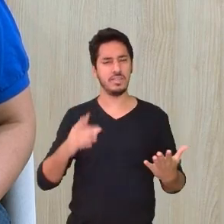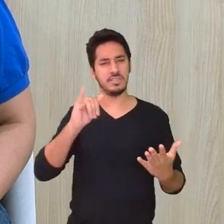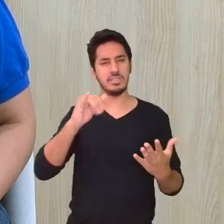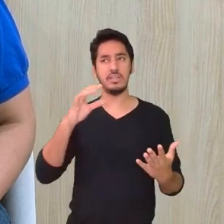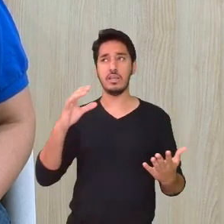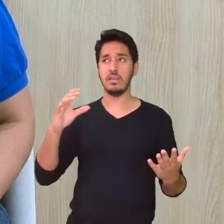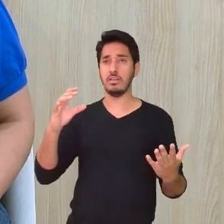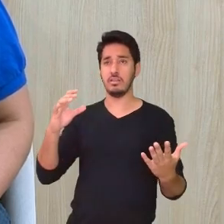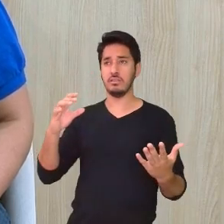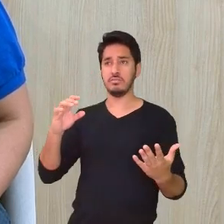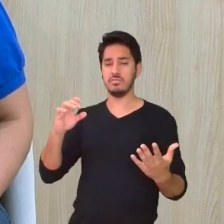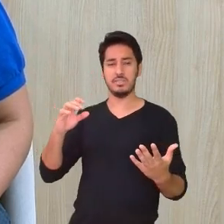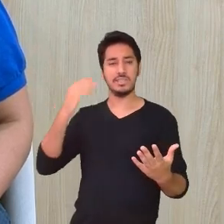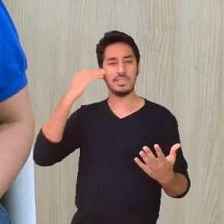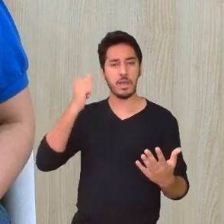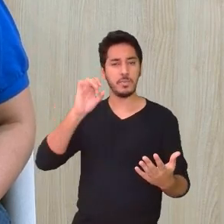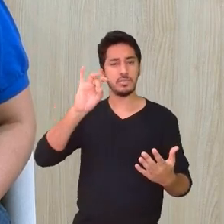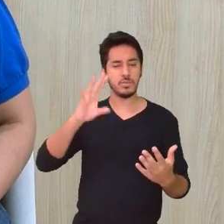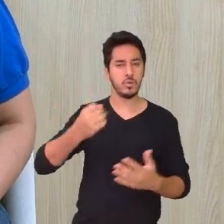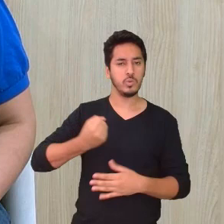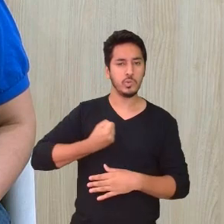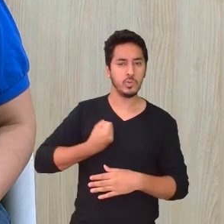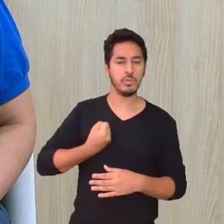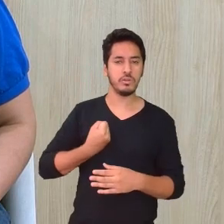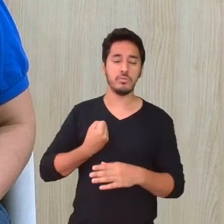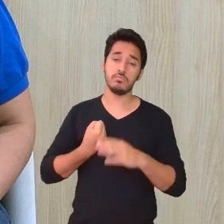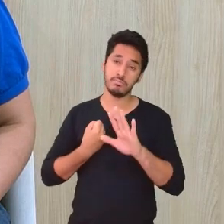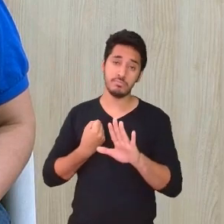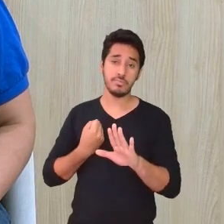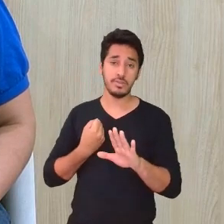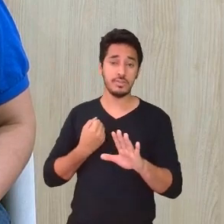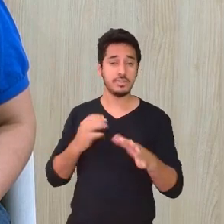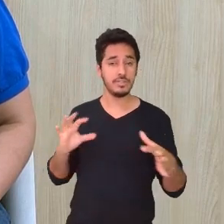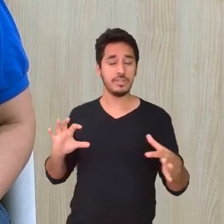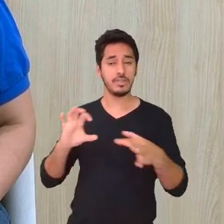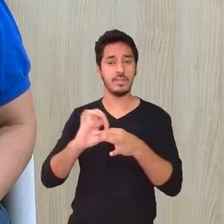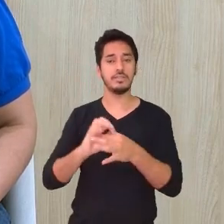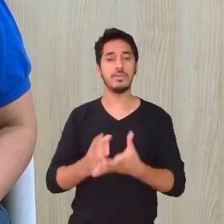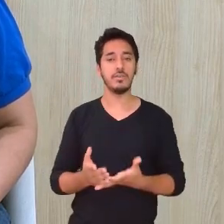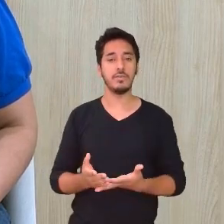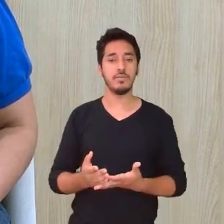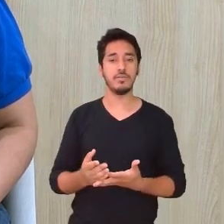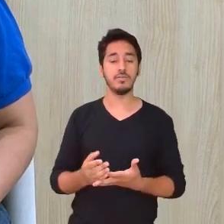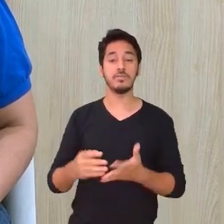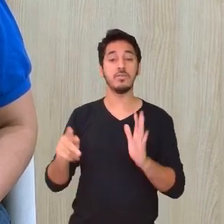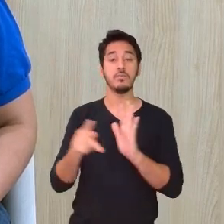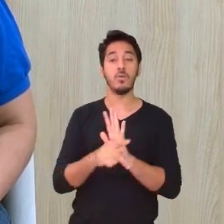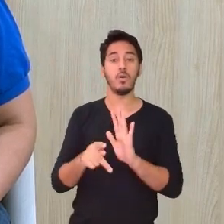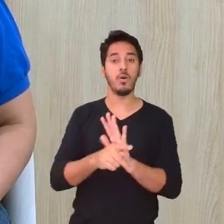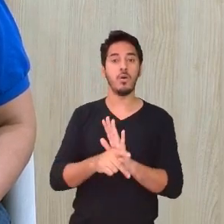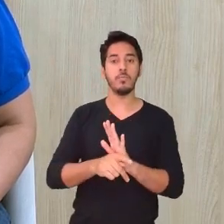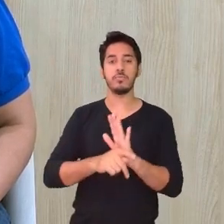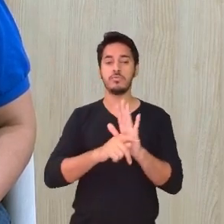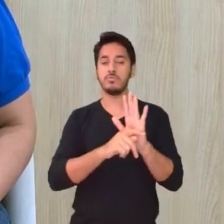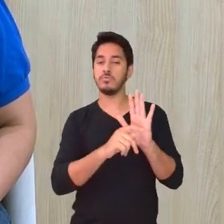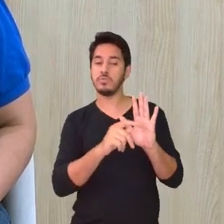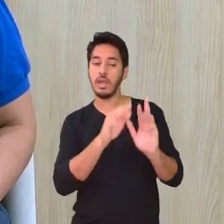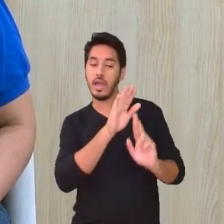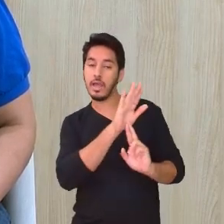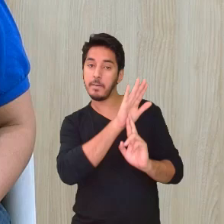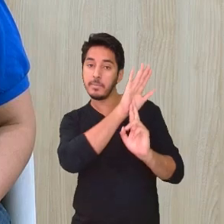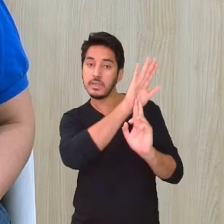que só faz conta com número? É muito nesse sentido aí também, né? Ou seja, aquilo ali são símbolos que estão